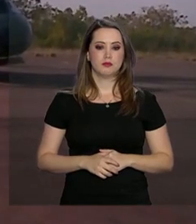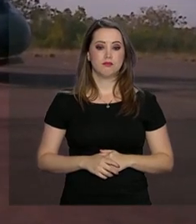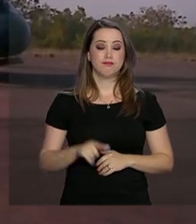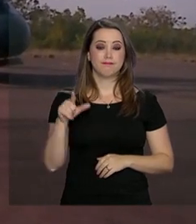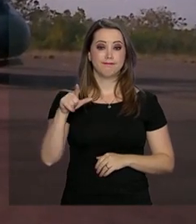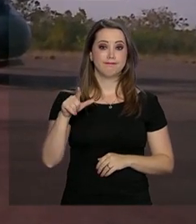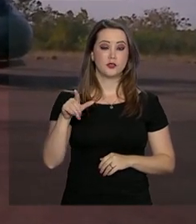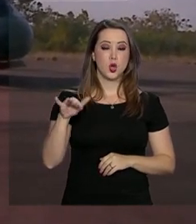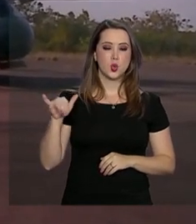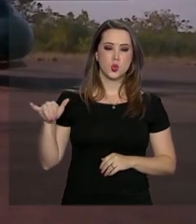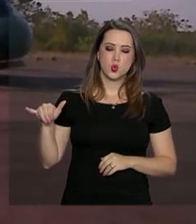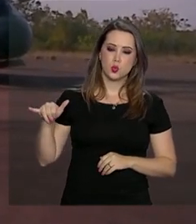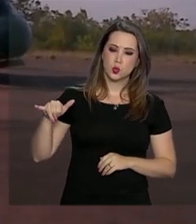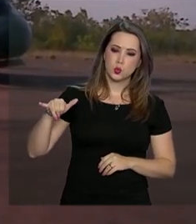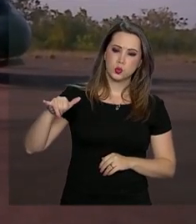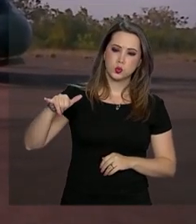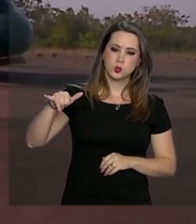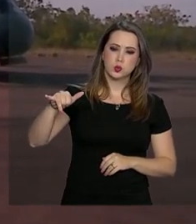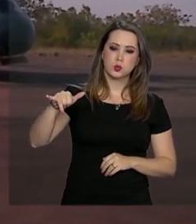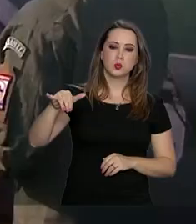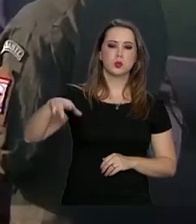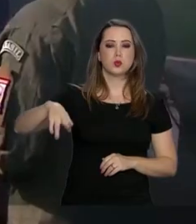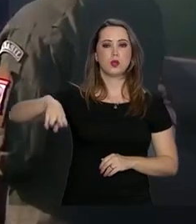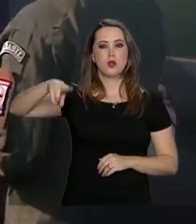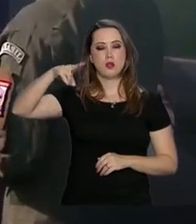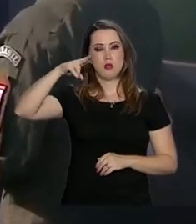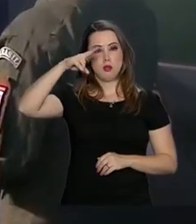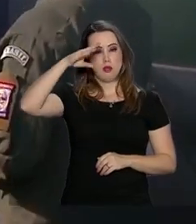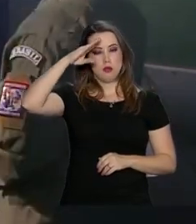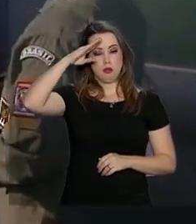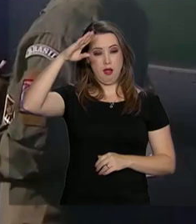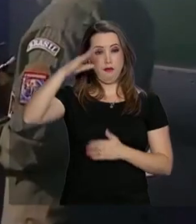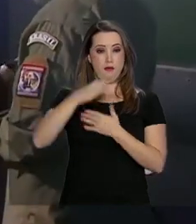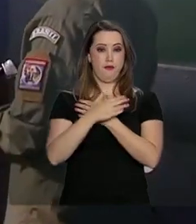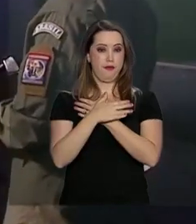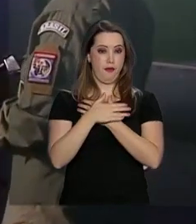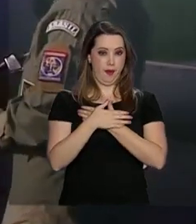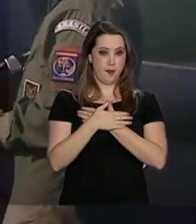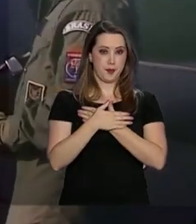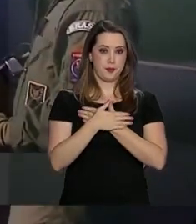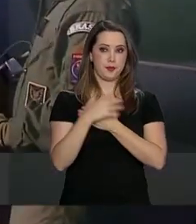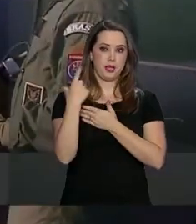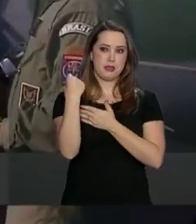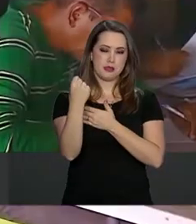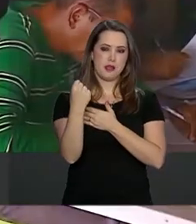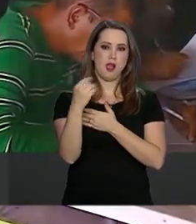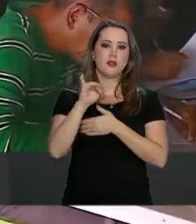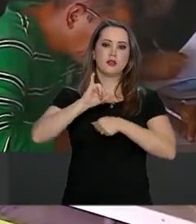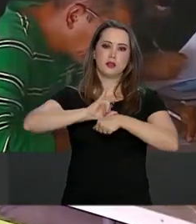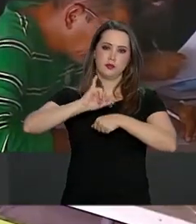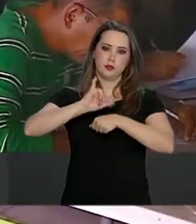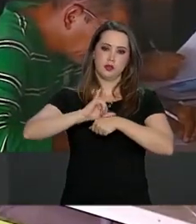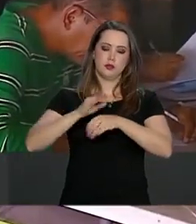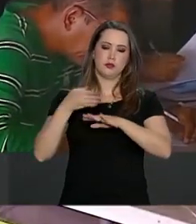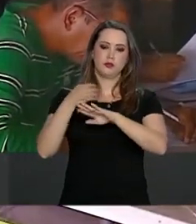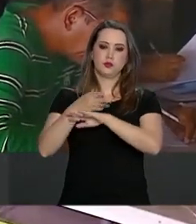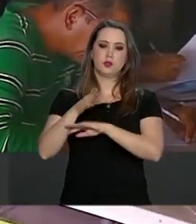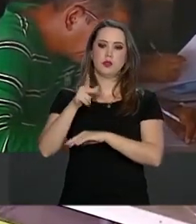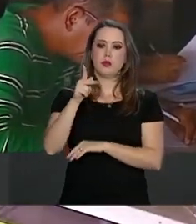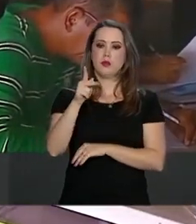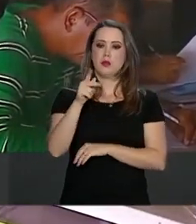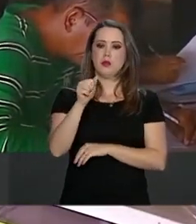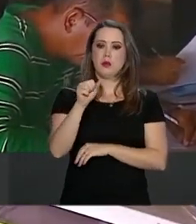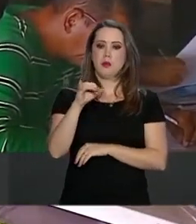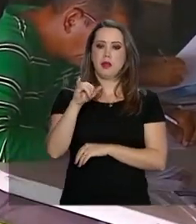A bordo do cargueiro Amazonas da Força Aérea Brasileira, a comitiva saiu de Boa Vista rumo a Pacaraima. A rotina da cidade